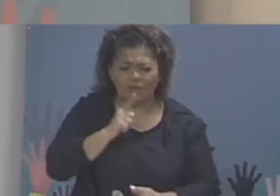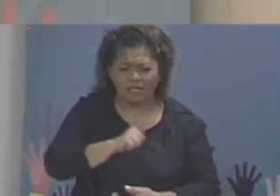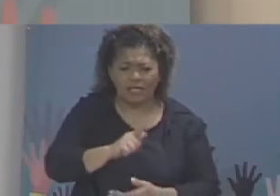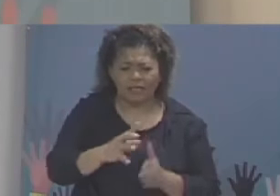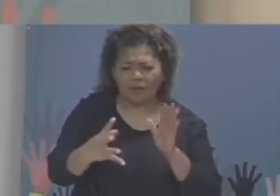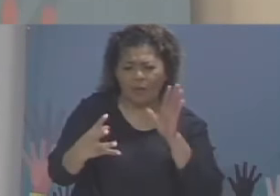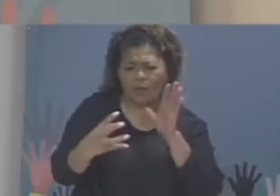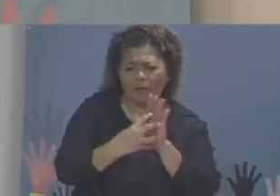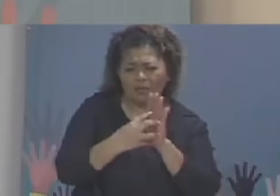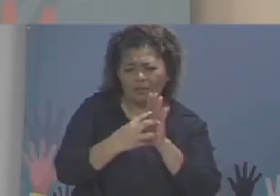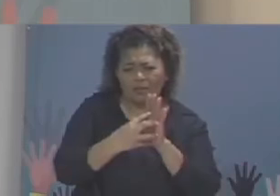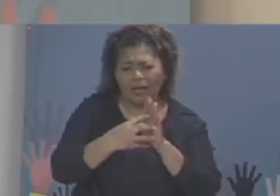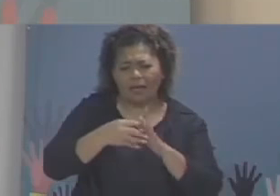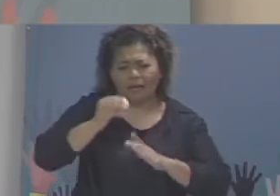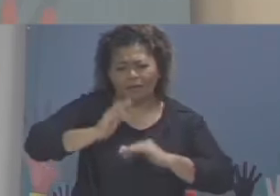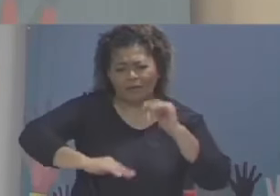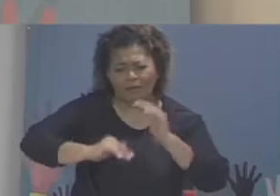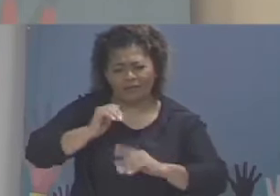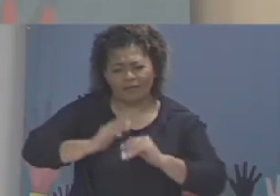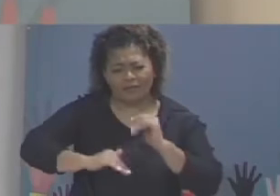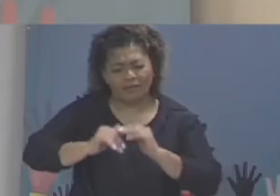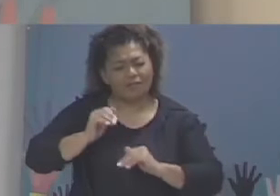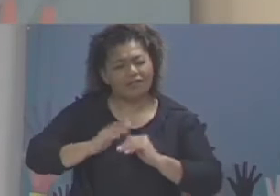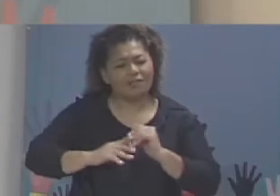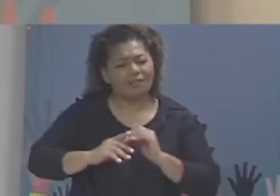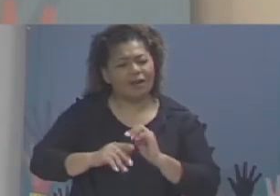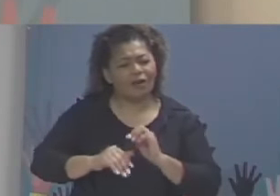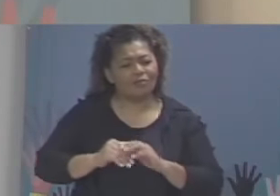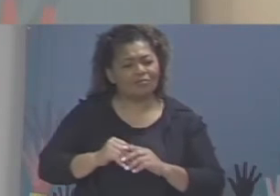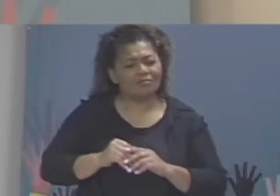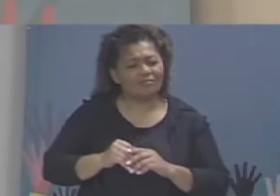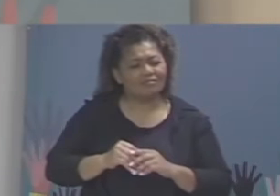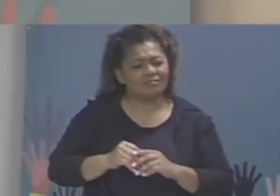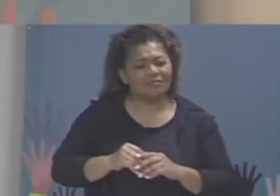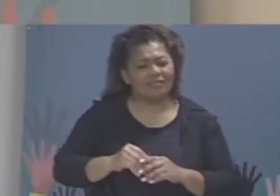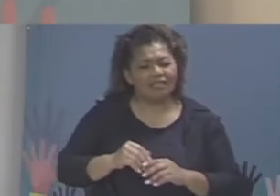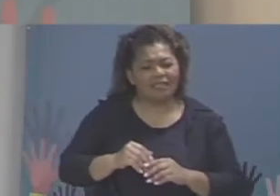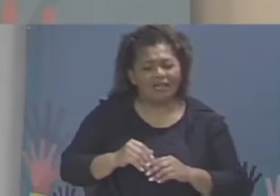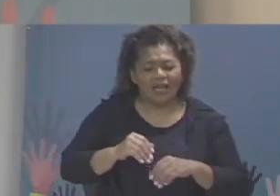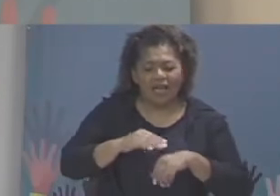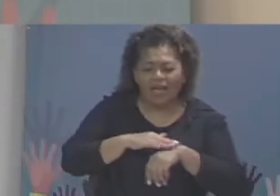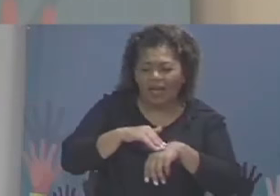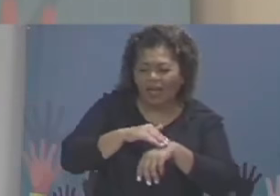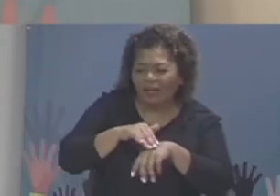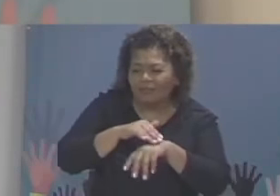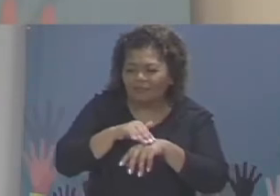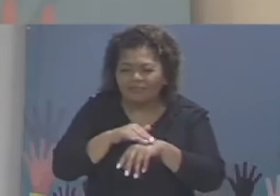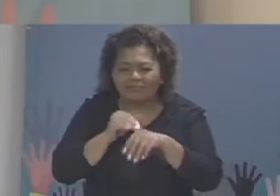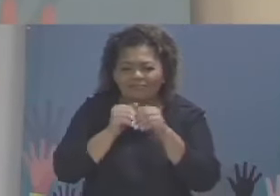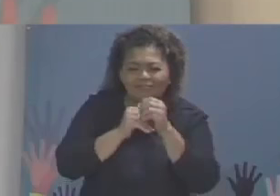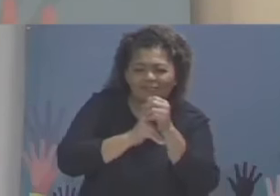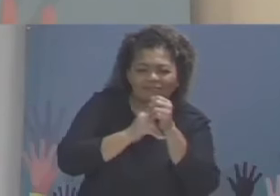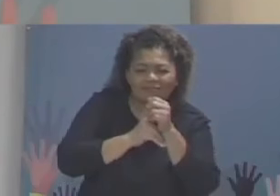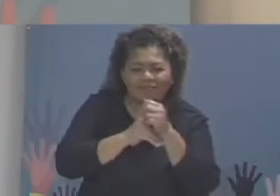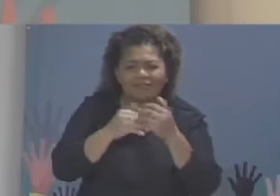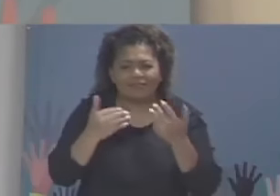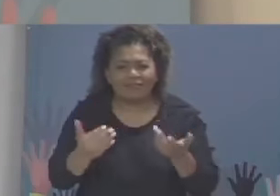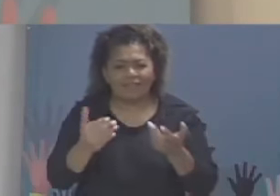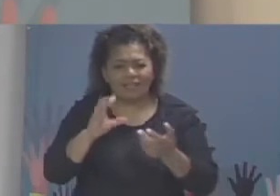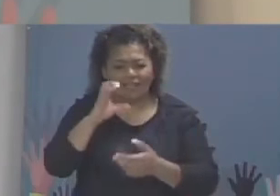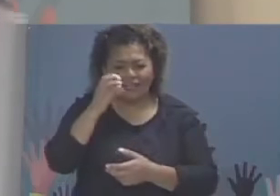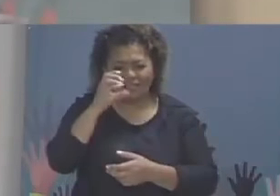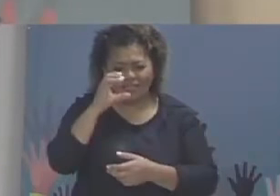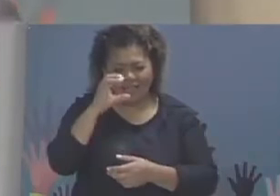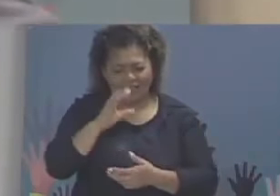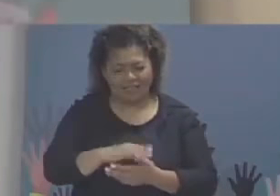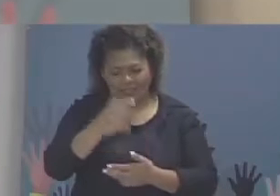alguns momentos, o psicólogo fala que a sua identidade profissional é justamente uma contra-identidade às ciências exatas. Na verdade, a gente vê isso totalmente ao